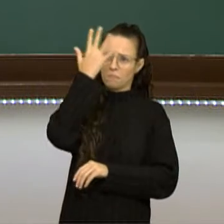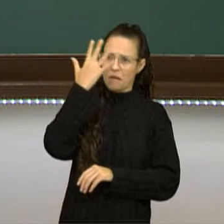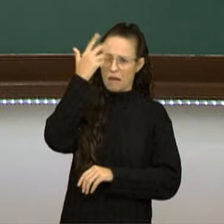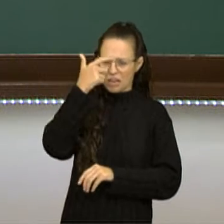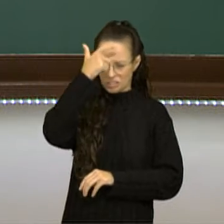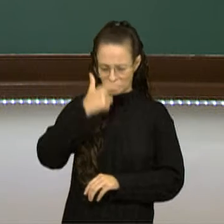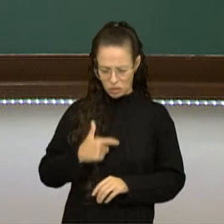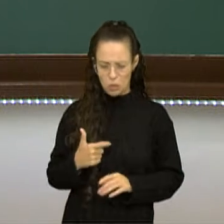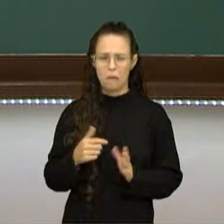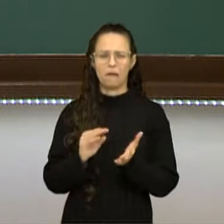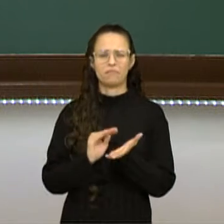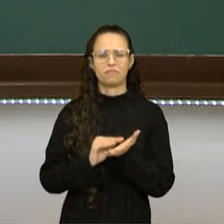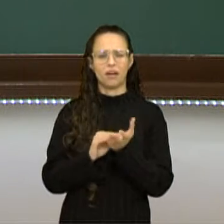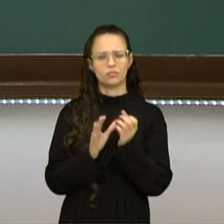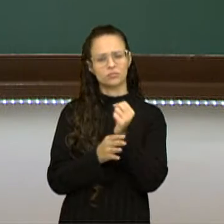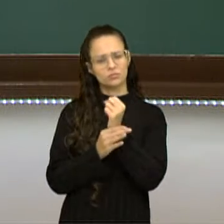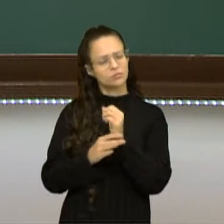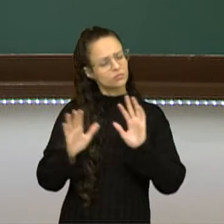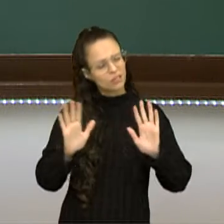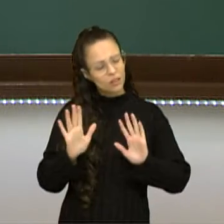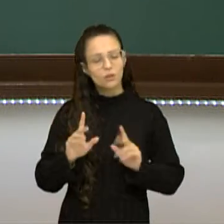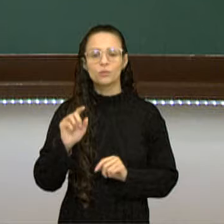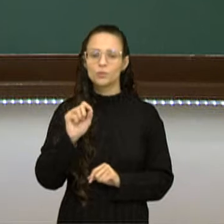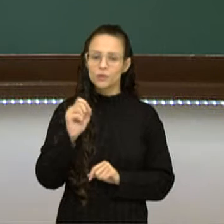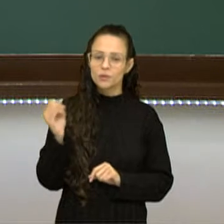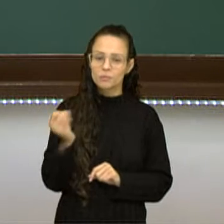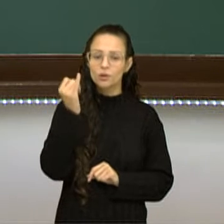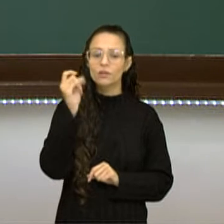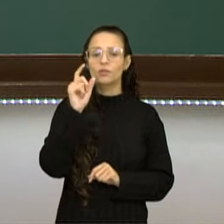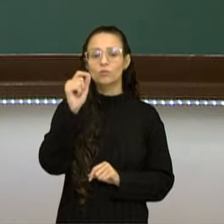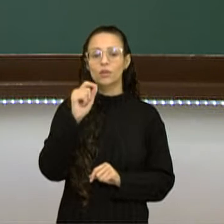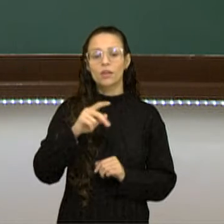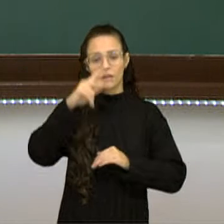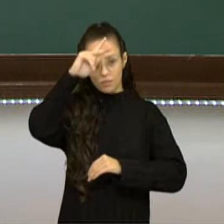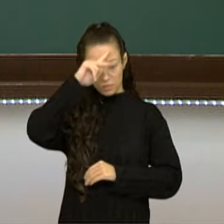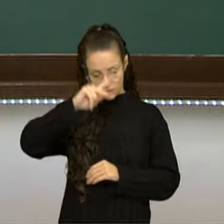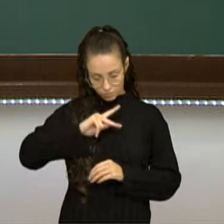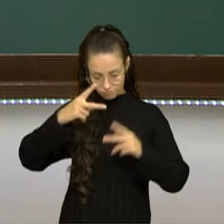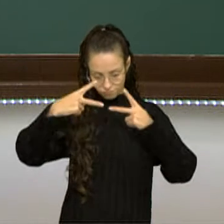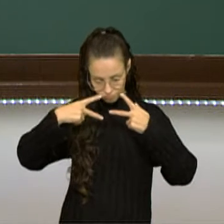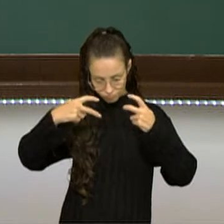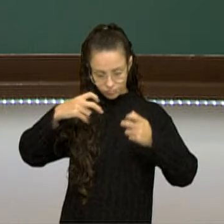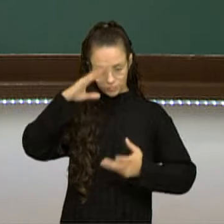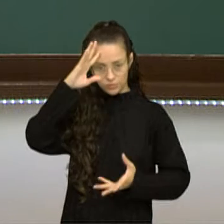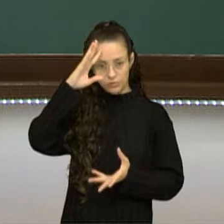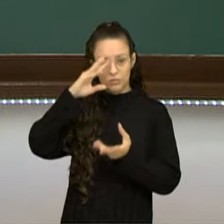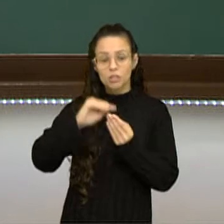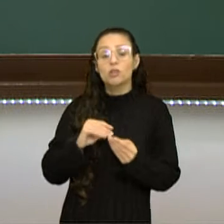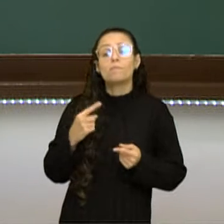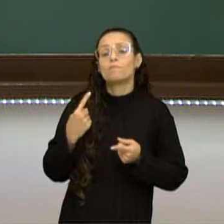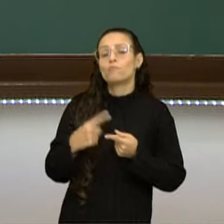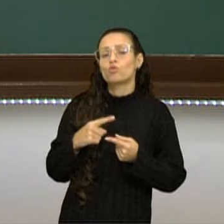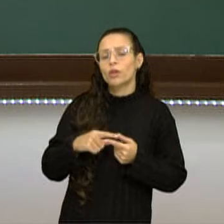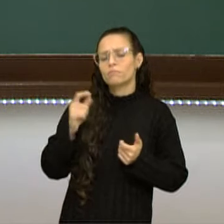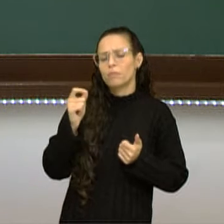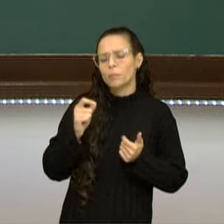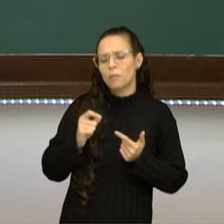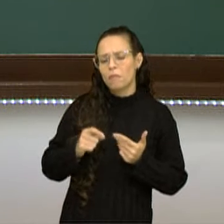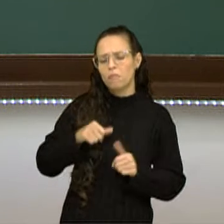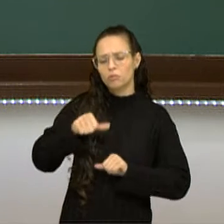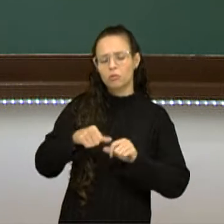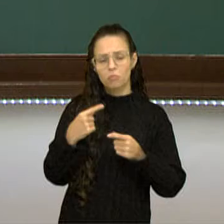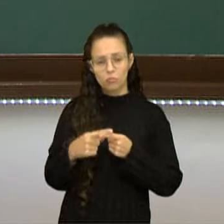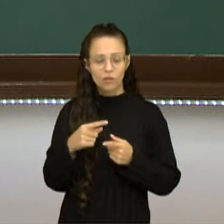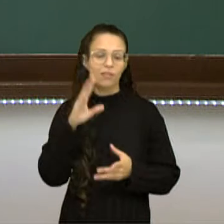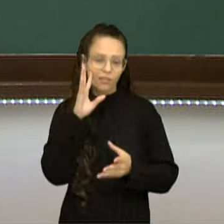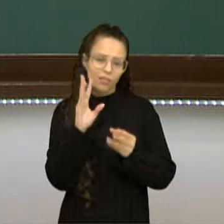ficar inseguro. O ideal é a gente buscar se conhecer mais, entender o porquê dessas mudanças estarem